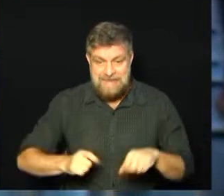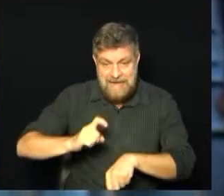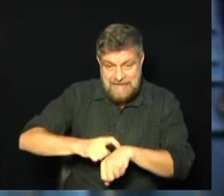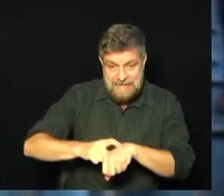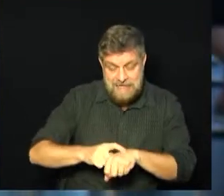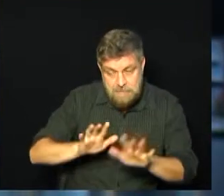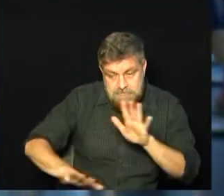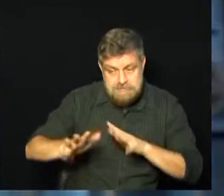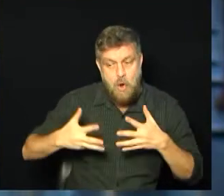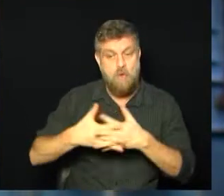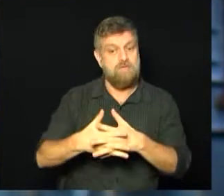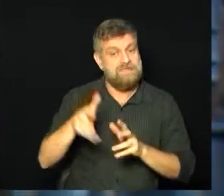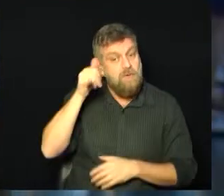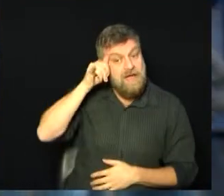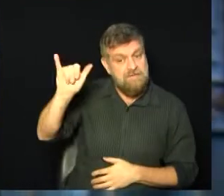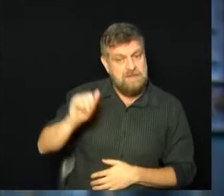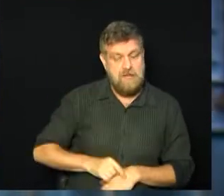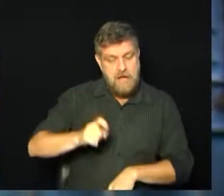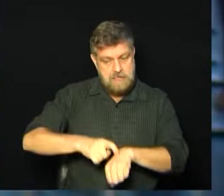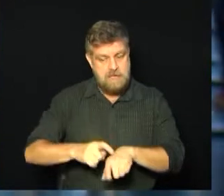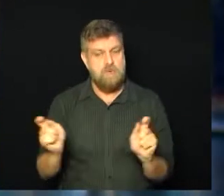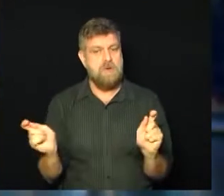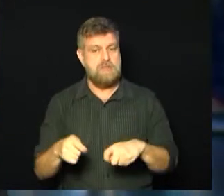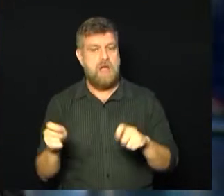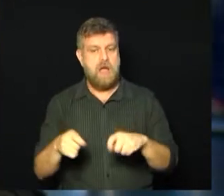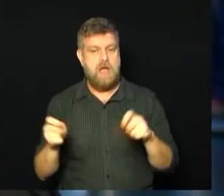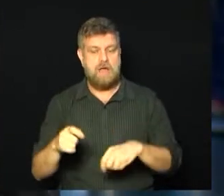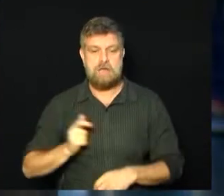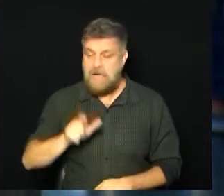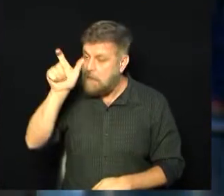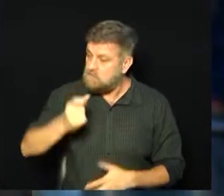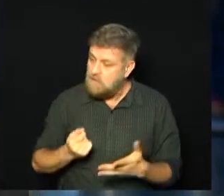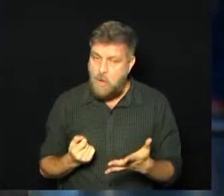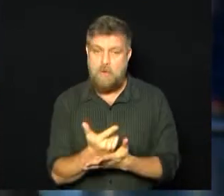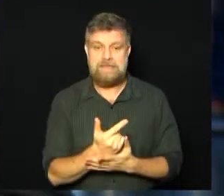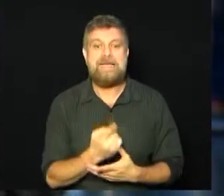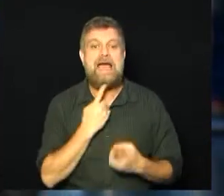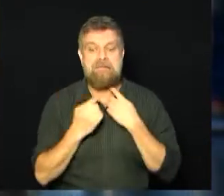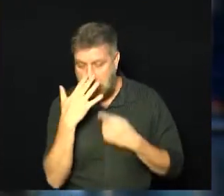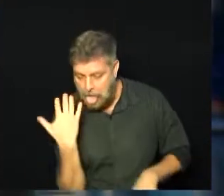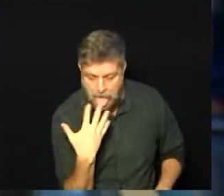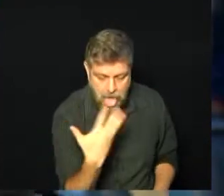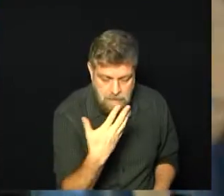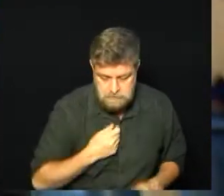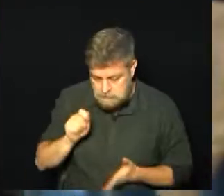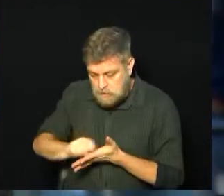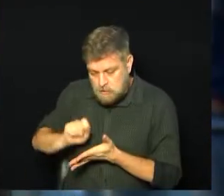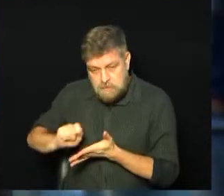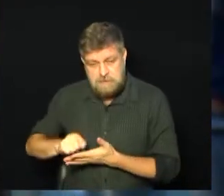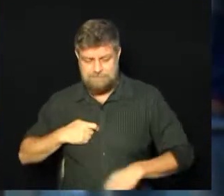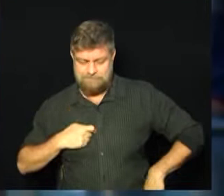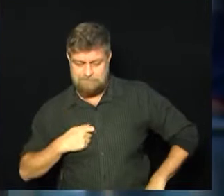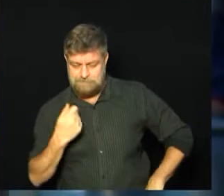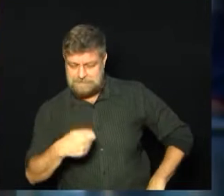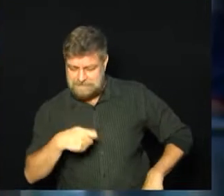evitar confusão. Sim, sim. Sempre importante o consumidor não comprar nada por impulso, anotar aquele produto que realmente